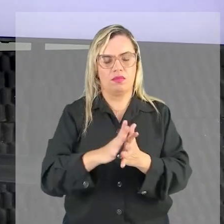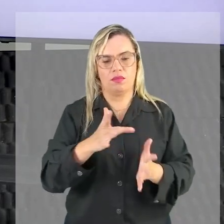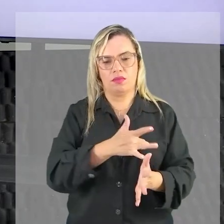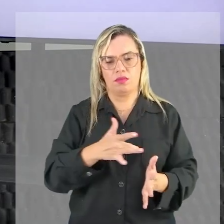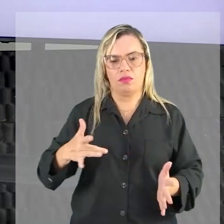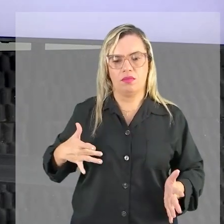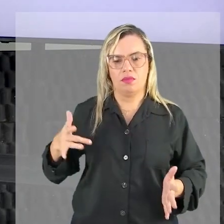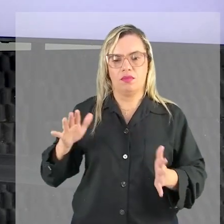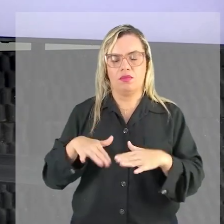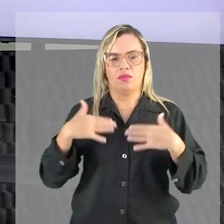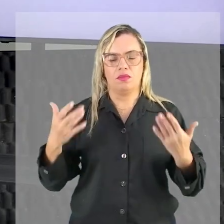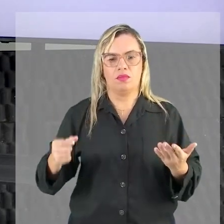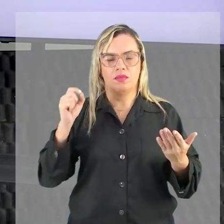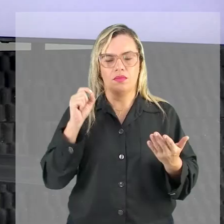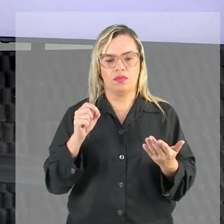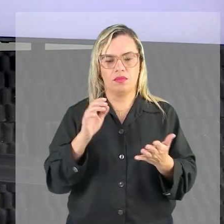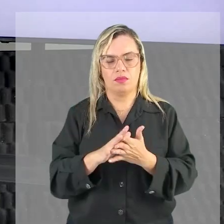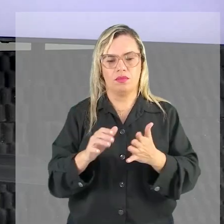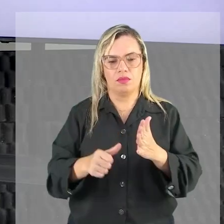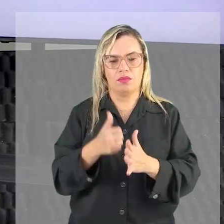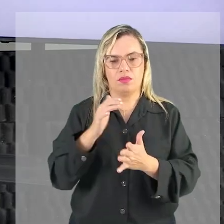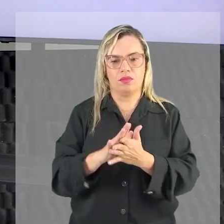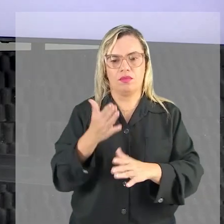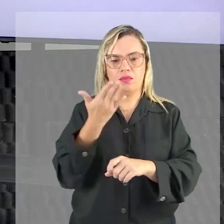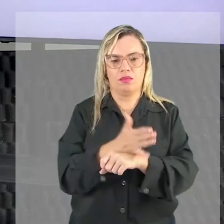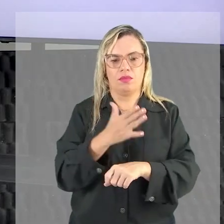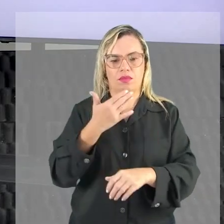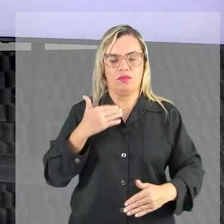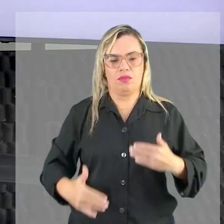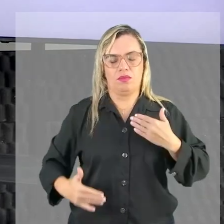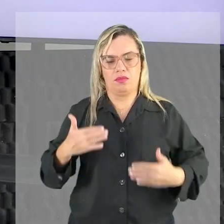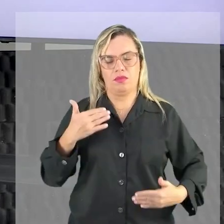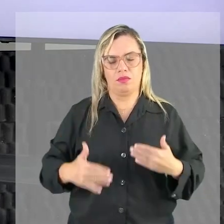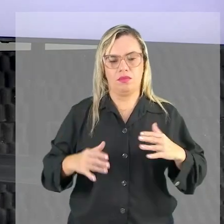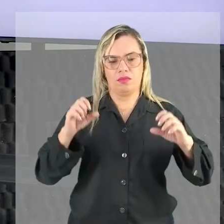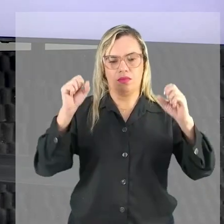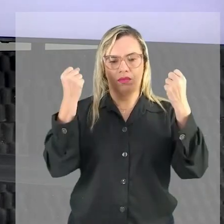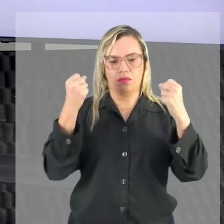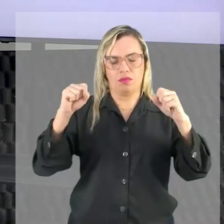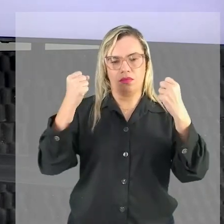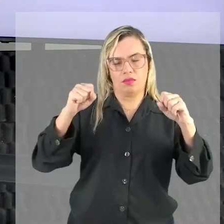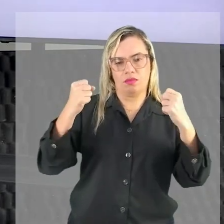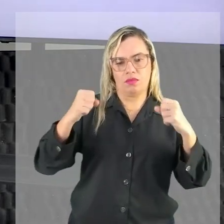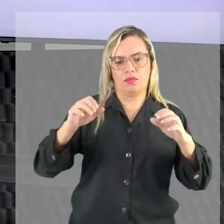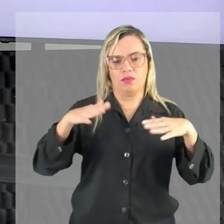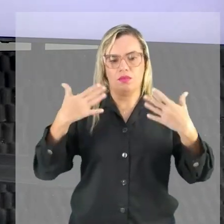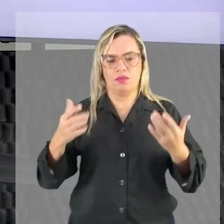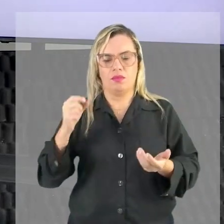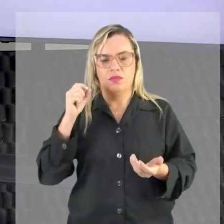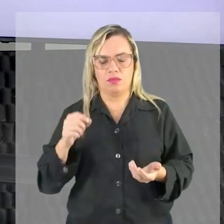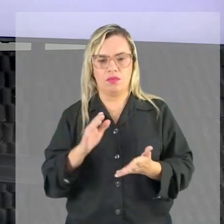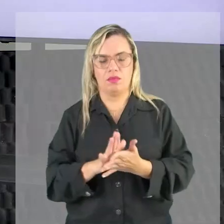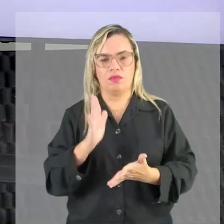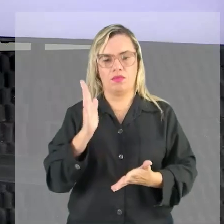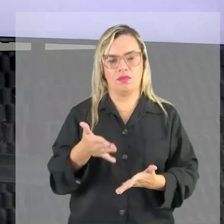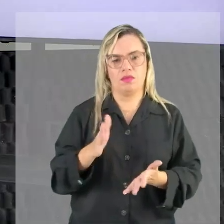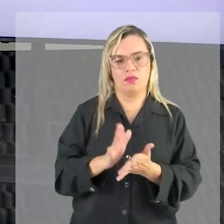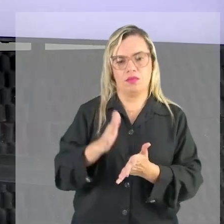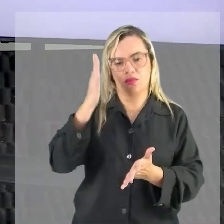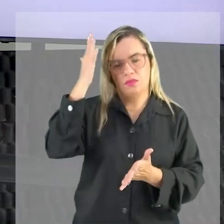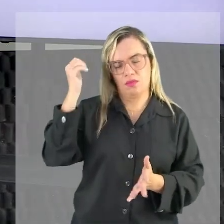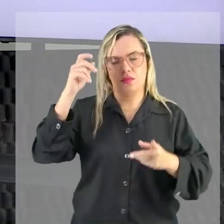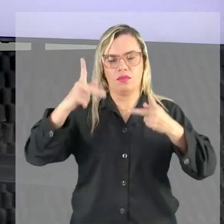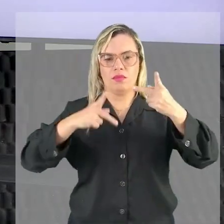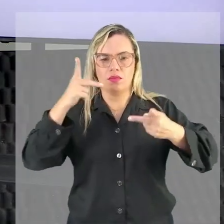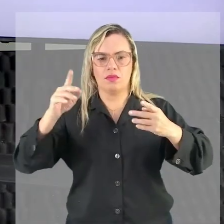Então, primeiro, o que são as práticas corporais e atividades físicas? Então, a gente já sabe lá, já foi falado